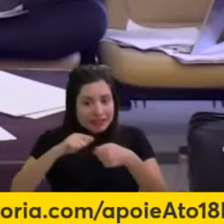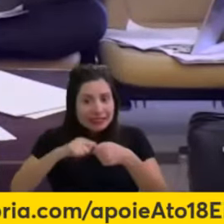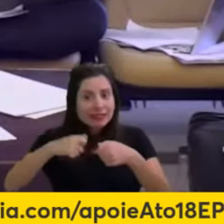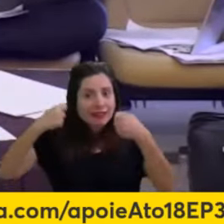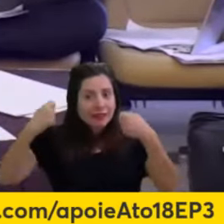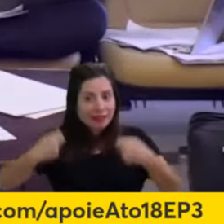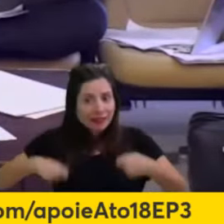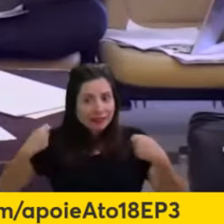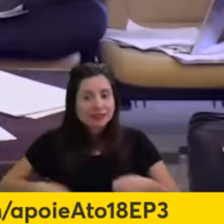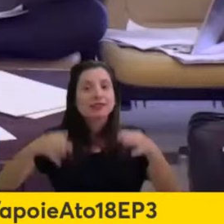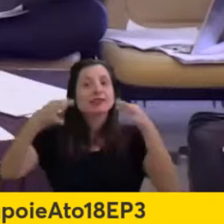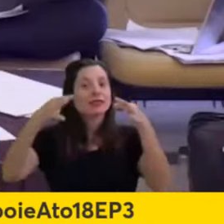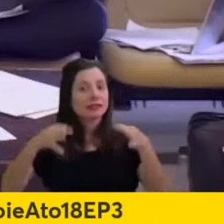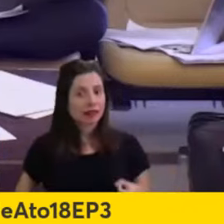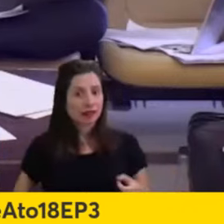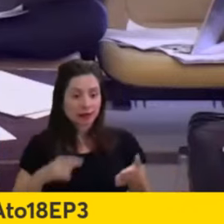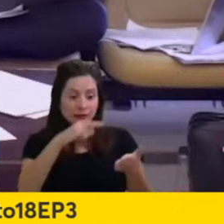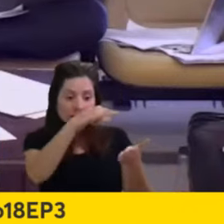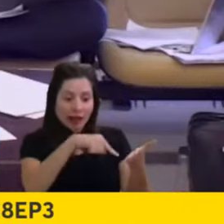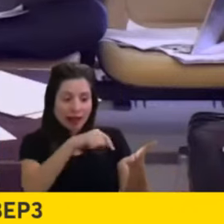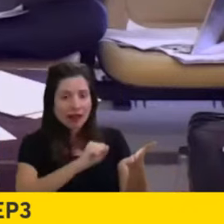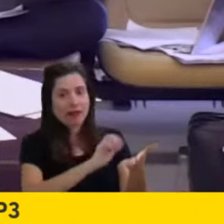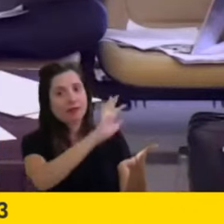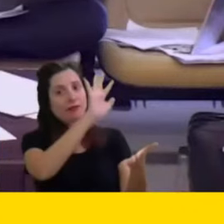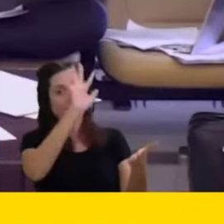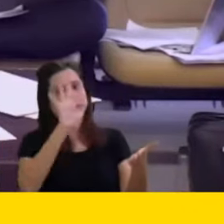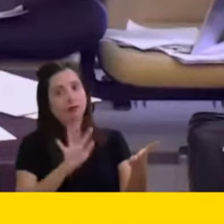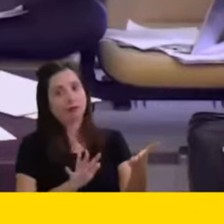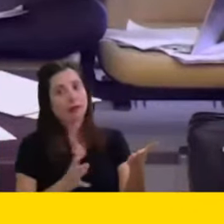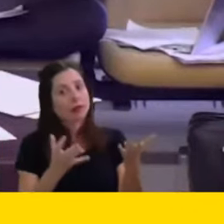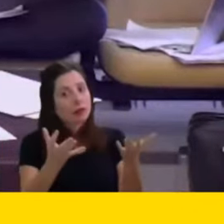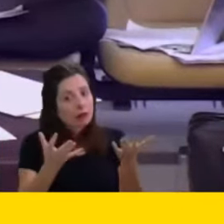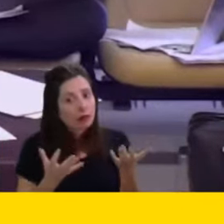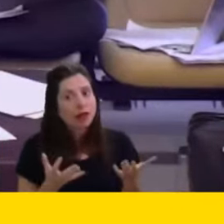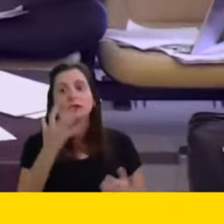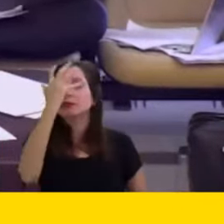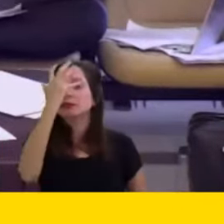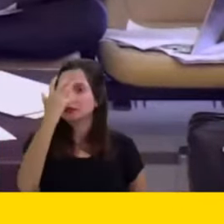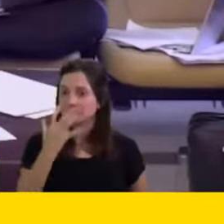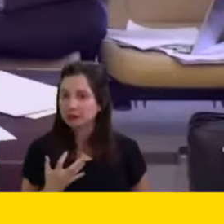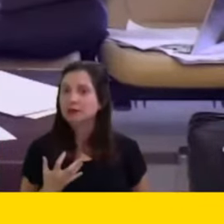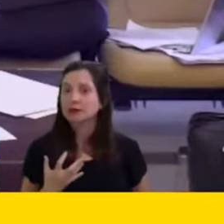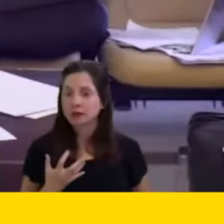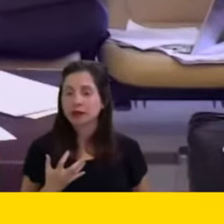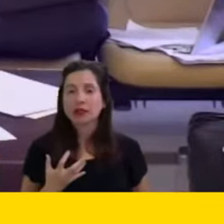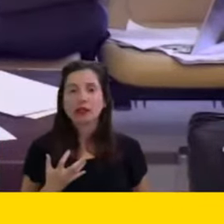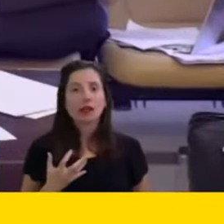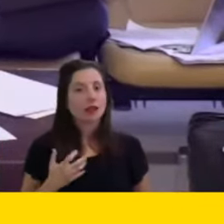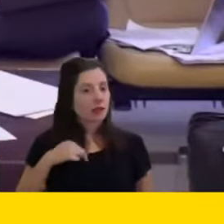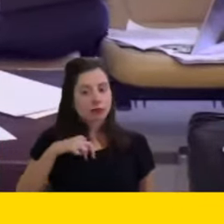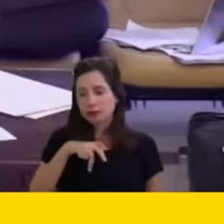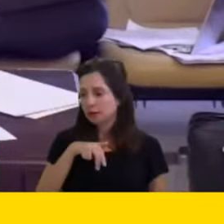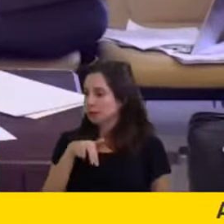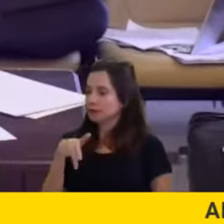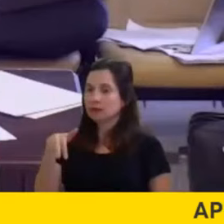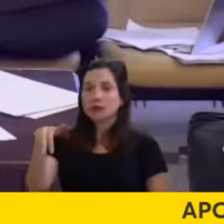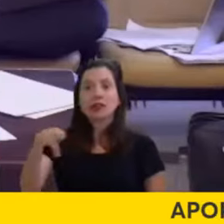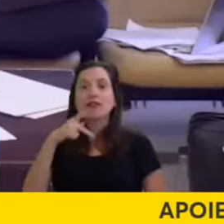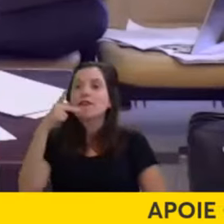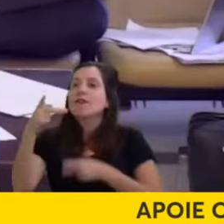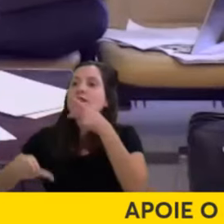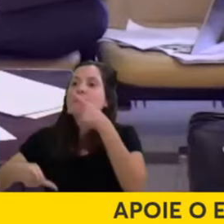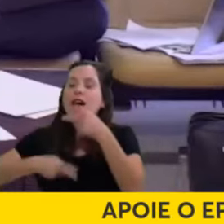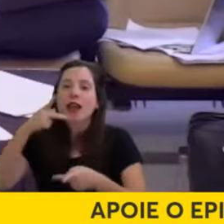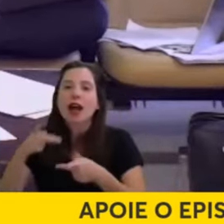estão claríssimos aqui nos autos e eu espero sinceramente que eu não tenho que sair daqui e falar que